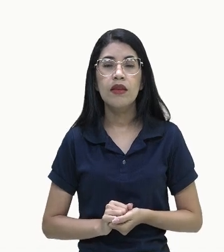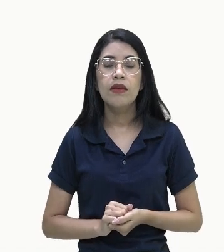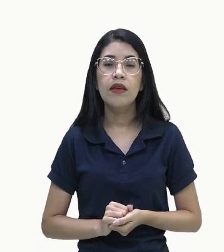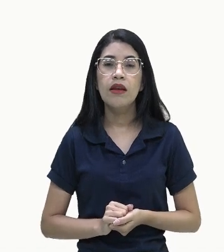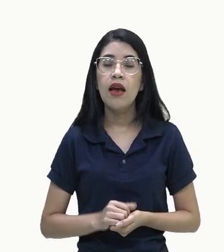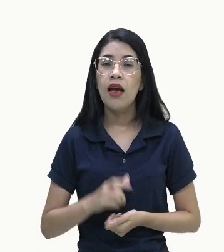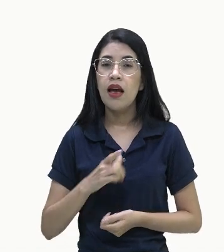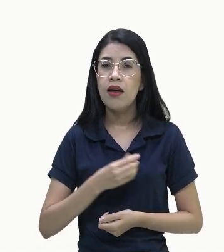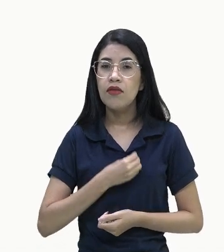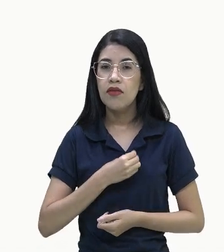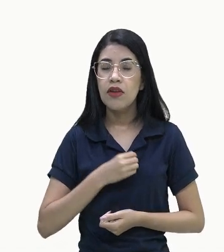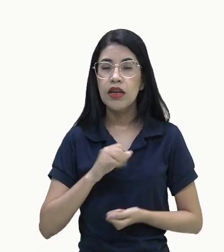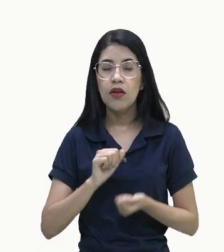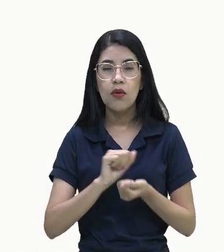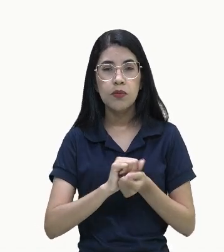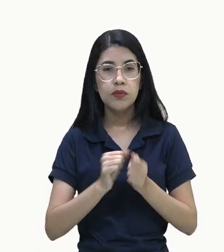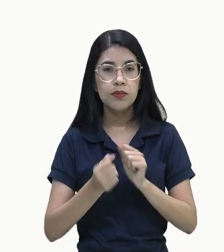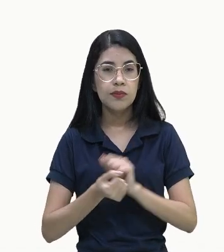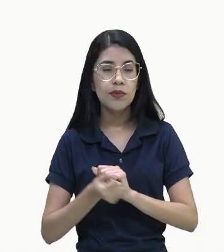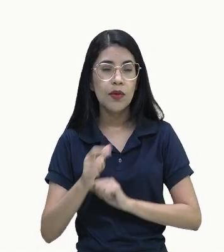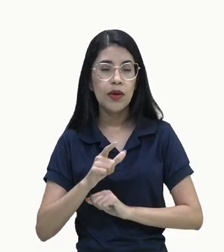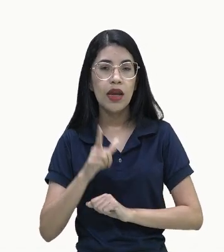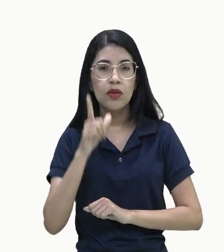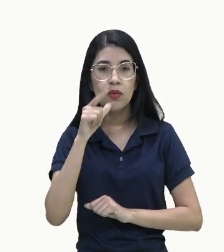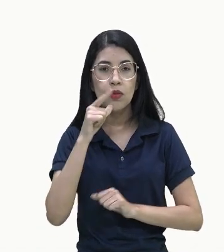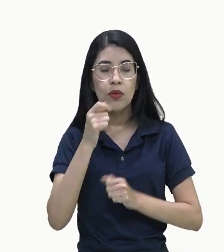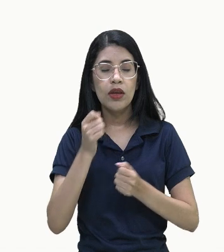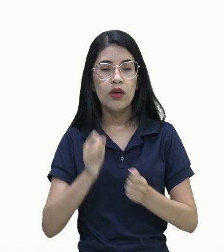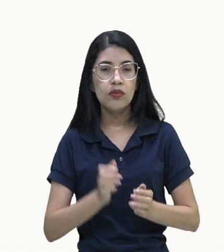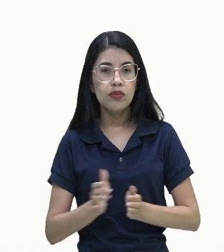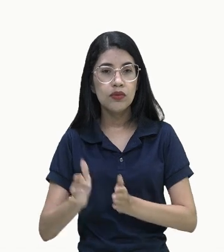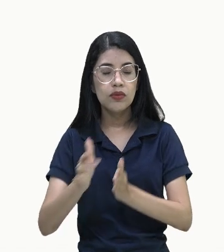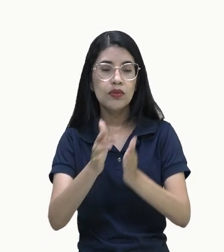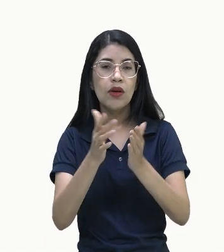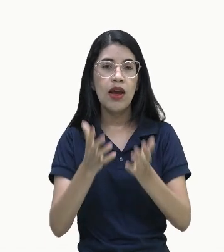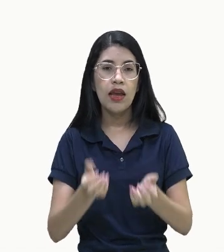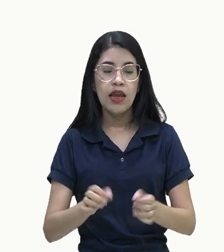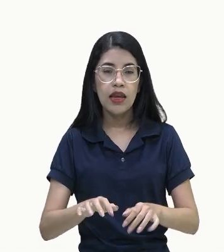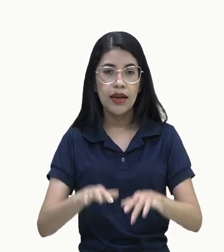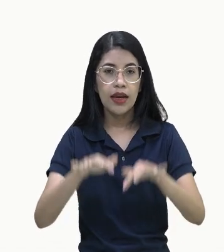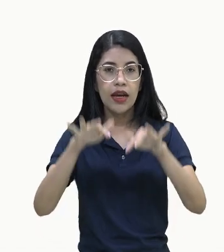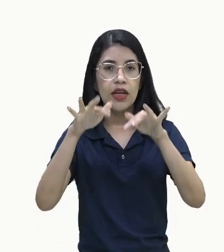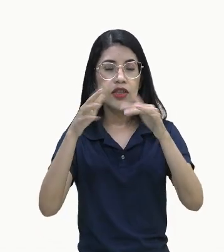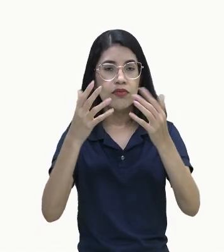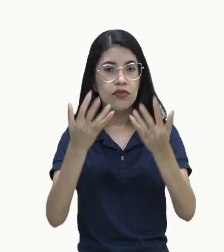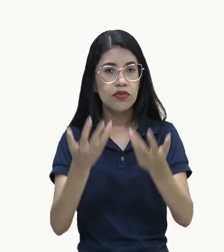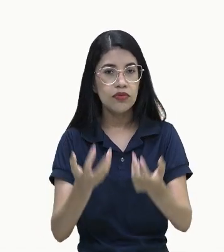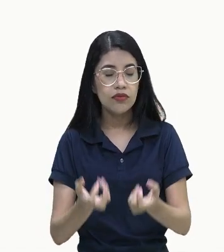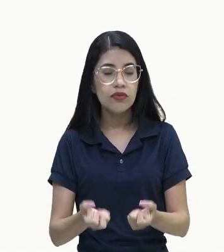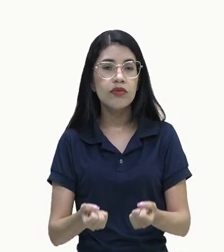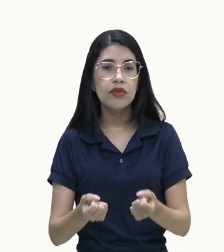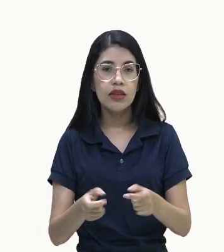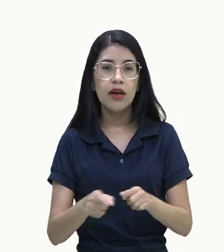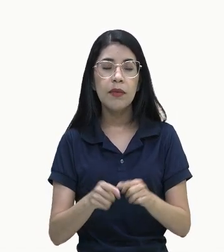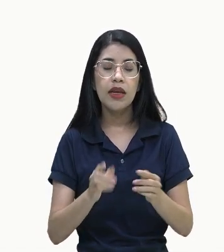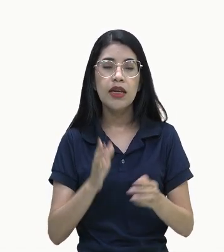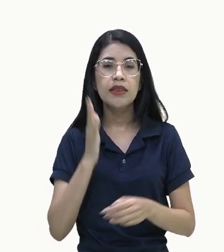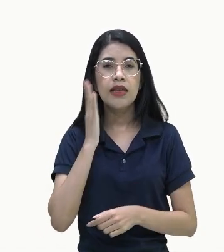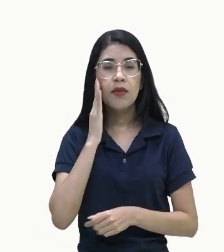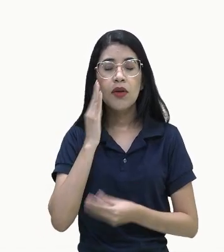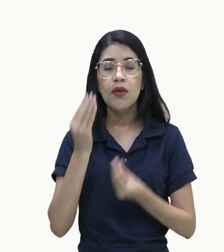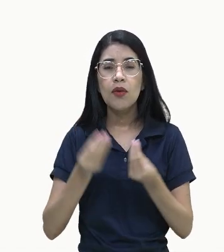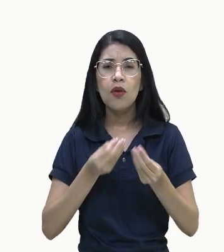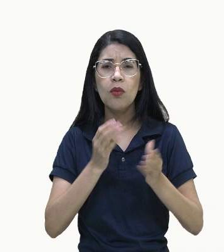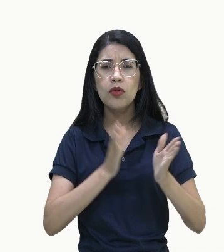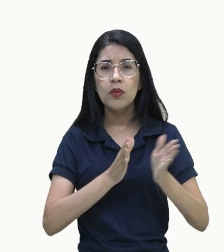regime harmônico de cheia e vazante de rios, aprendendo a lidar com cada época e compreendendo como cada